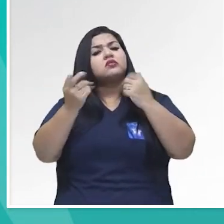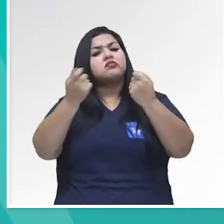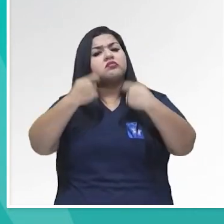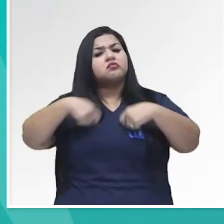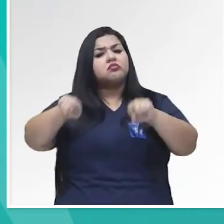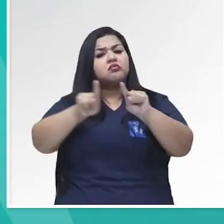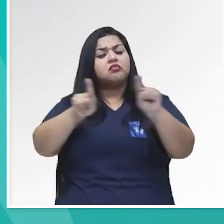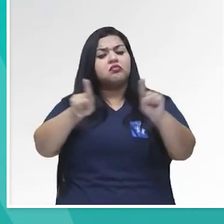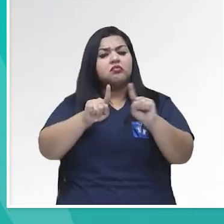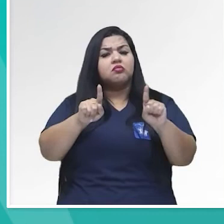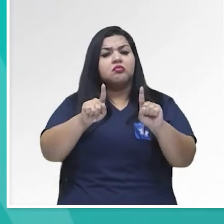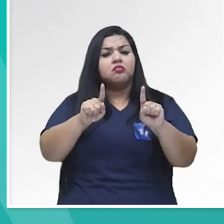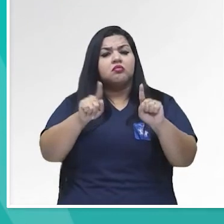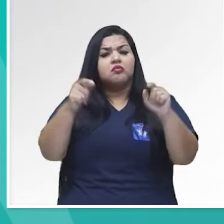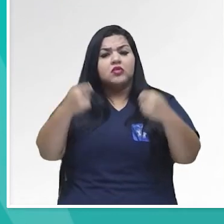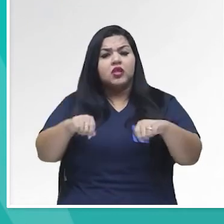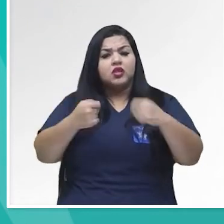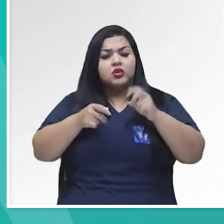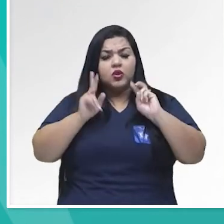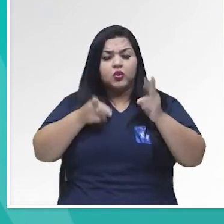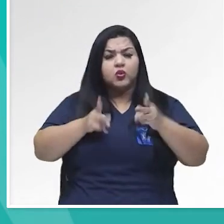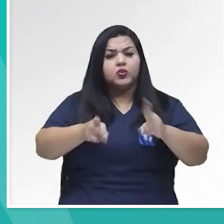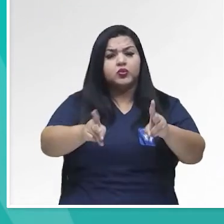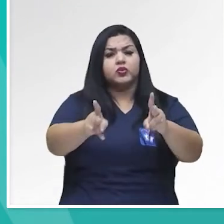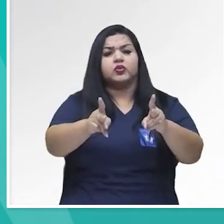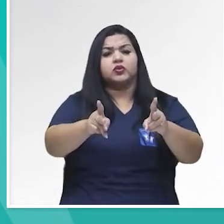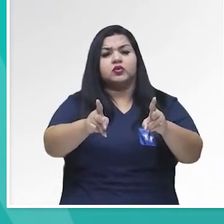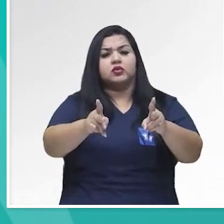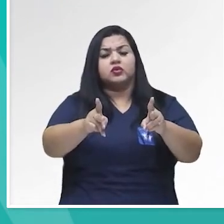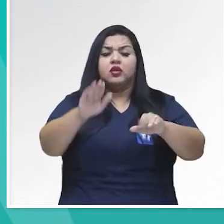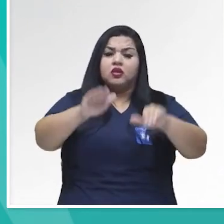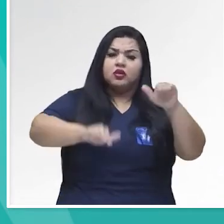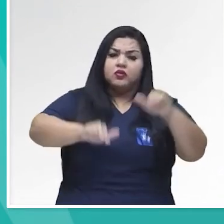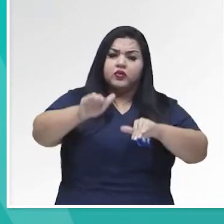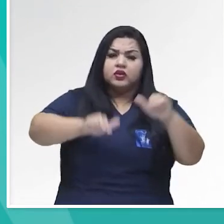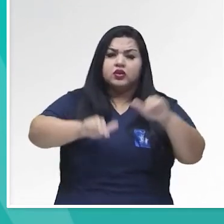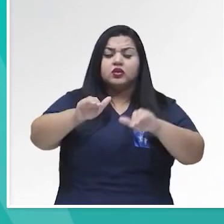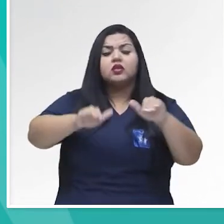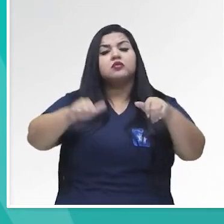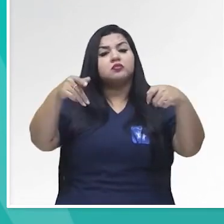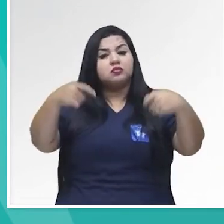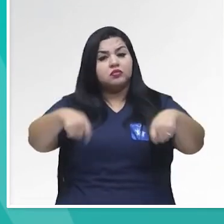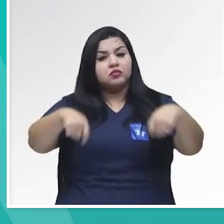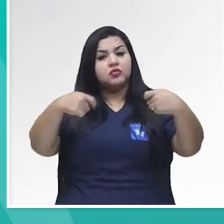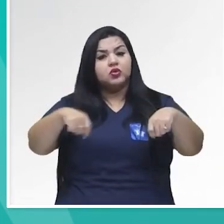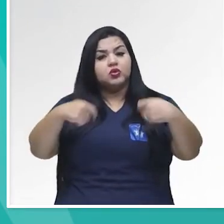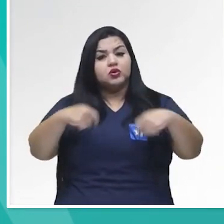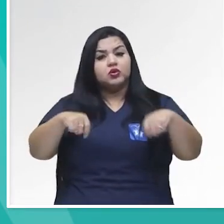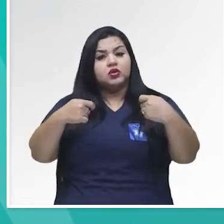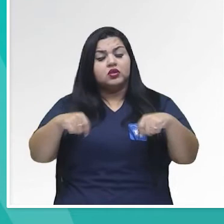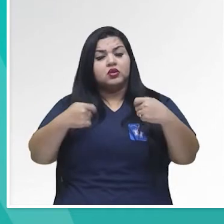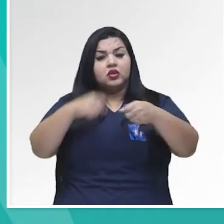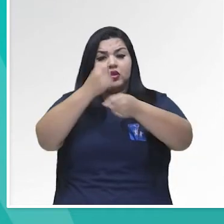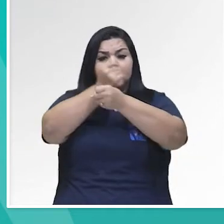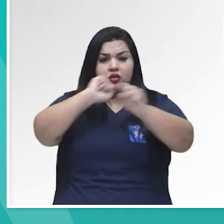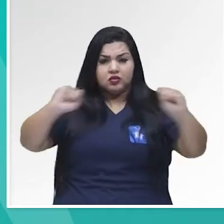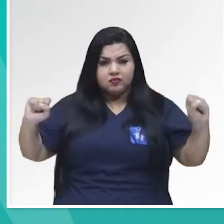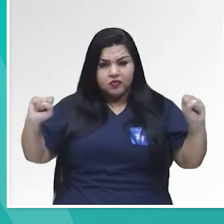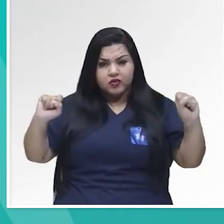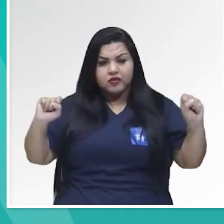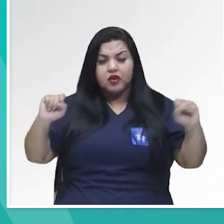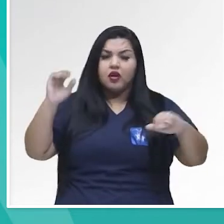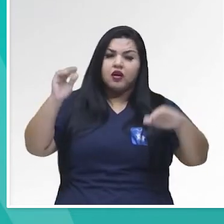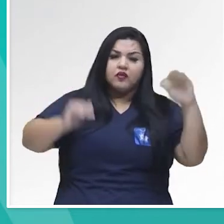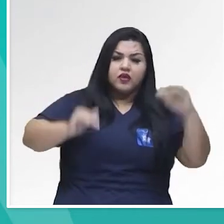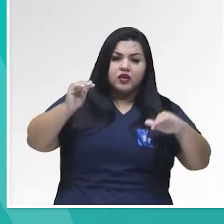ele precisa continuar. Às vezes, é necessário quebrar isso. Às